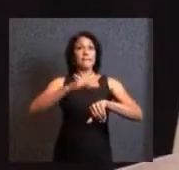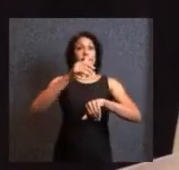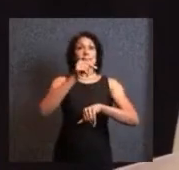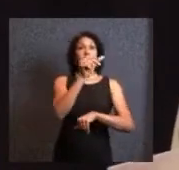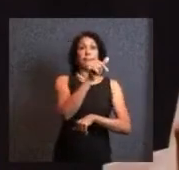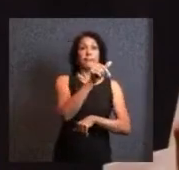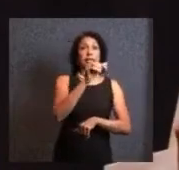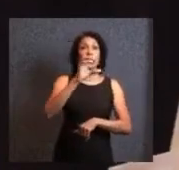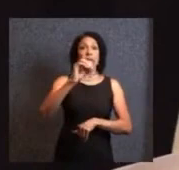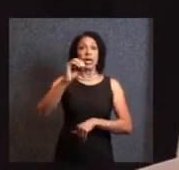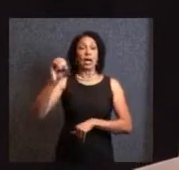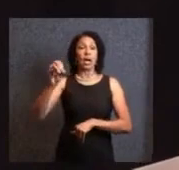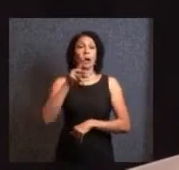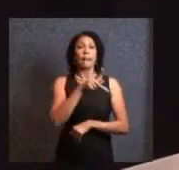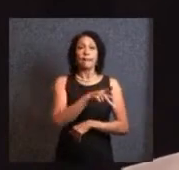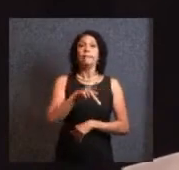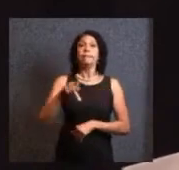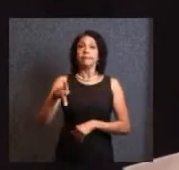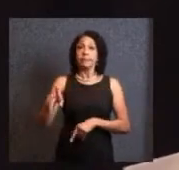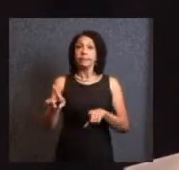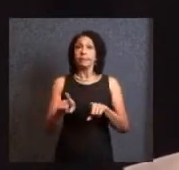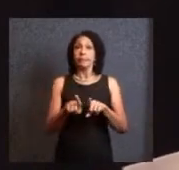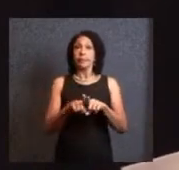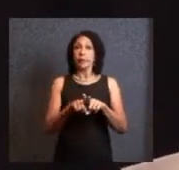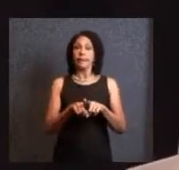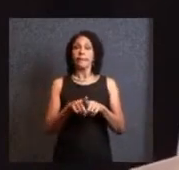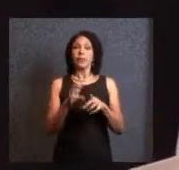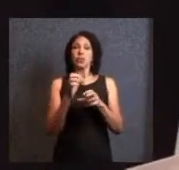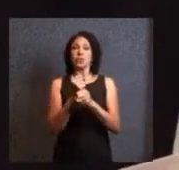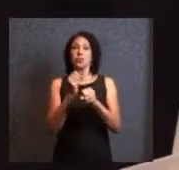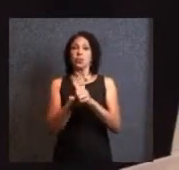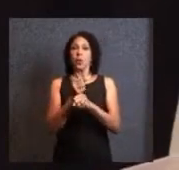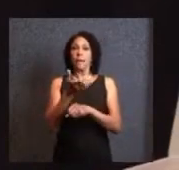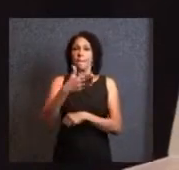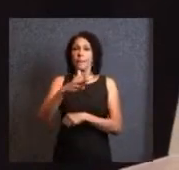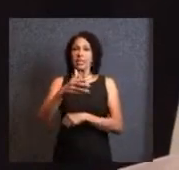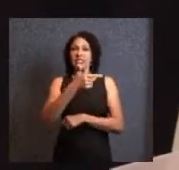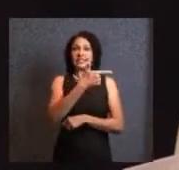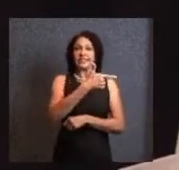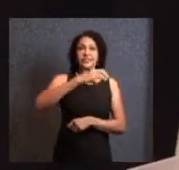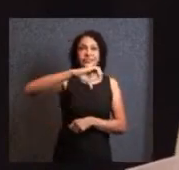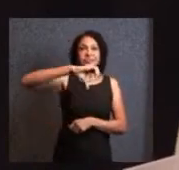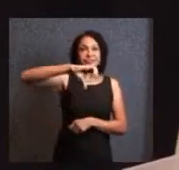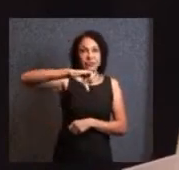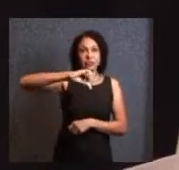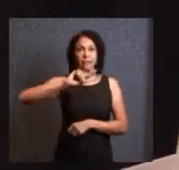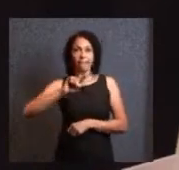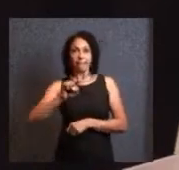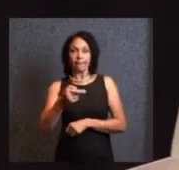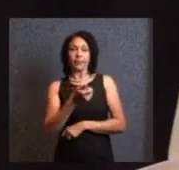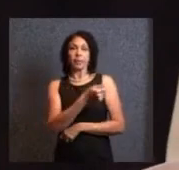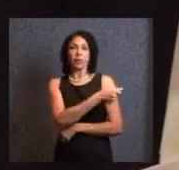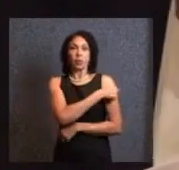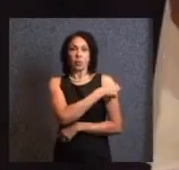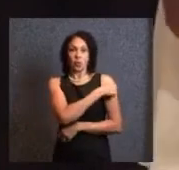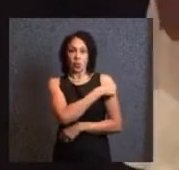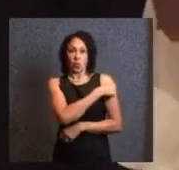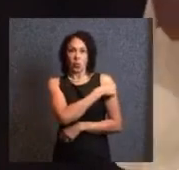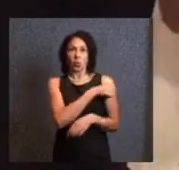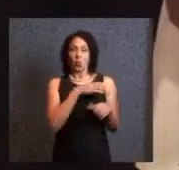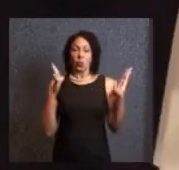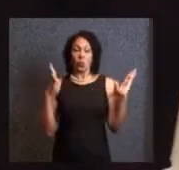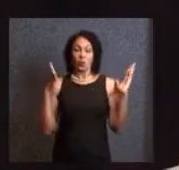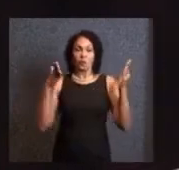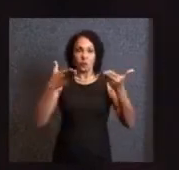700 professores, com um total próximo de 29 mil alunos. Embora o foco das ações